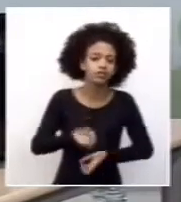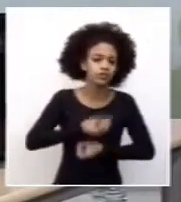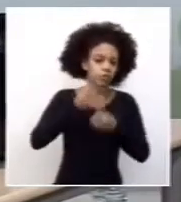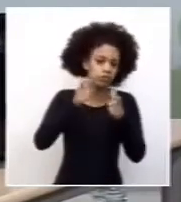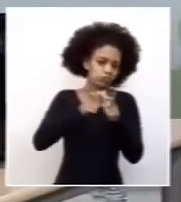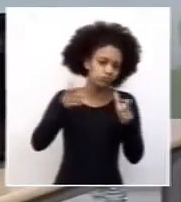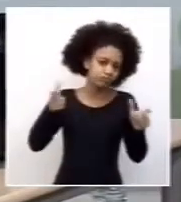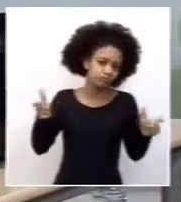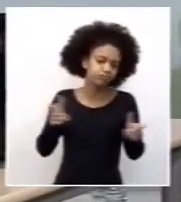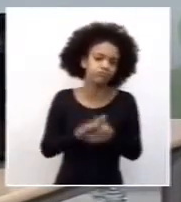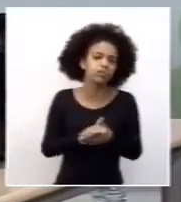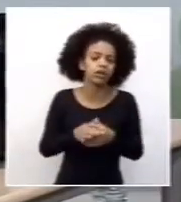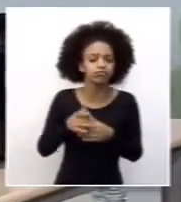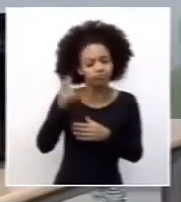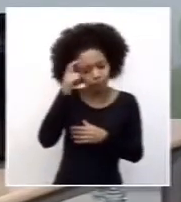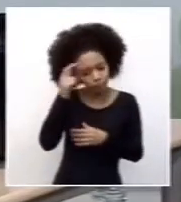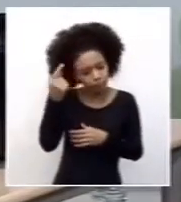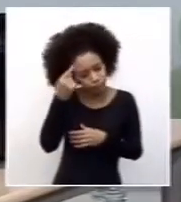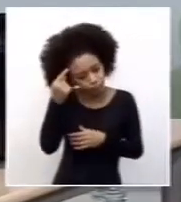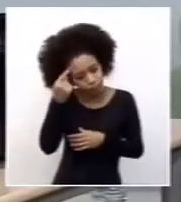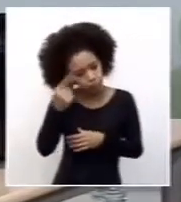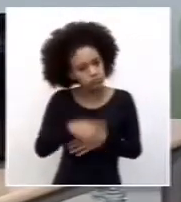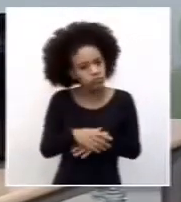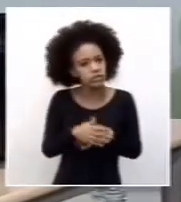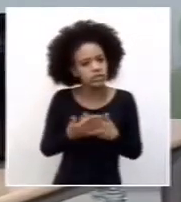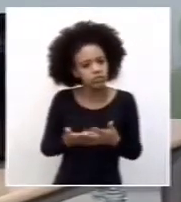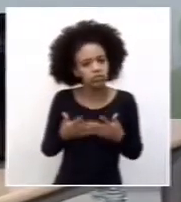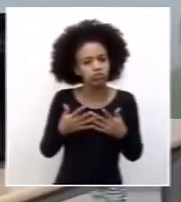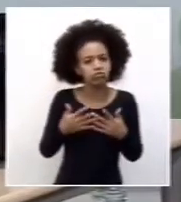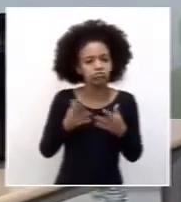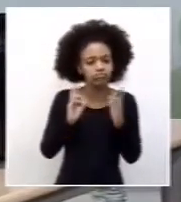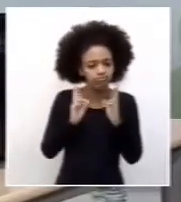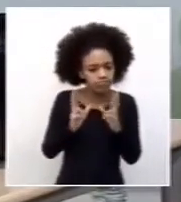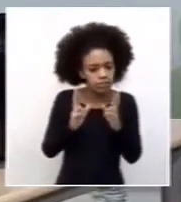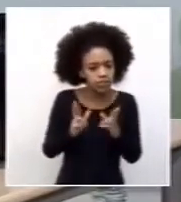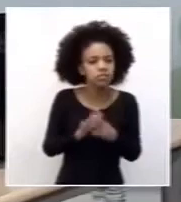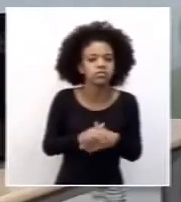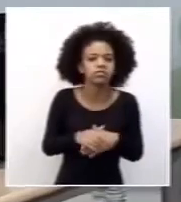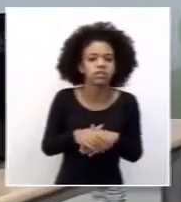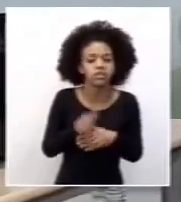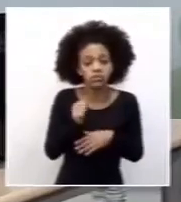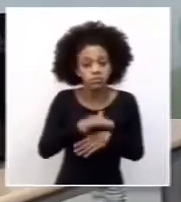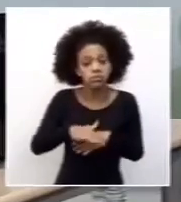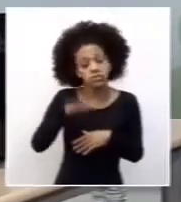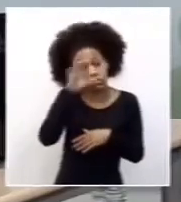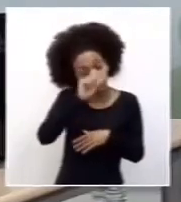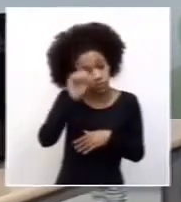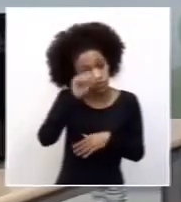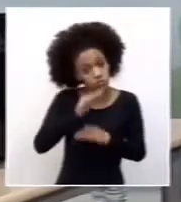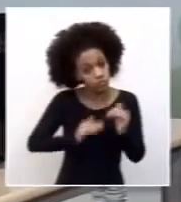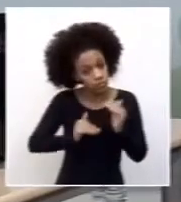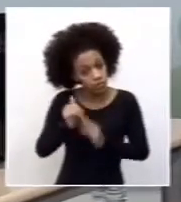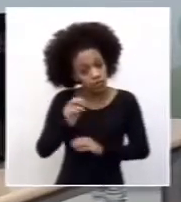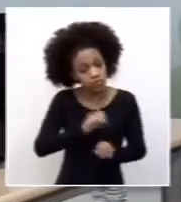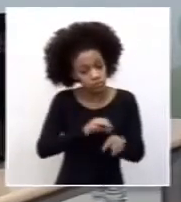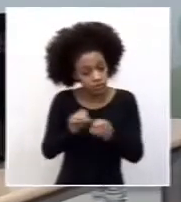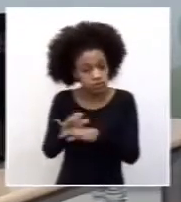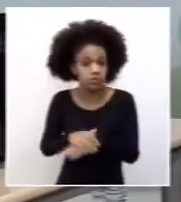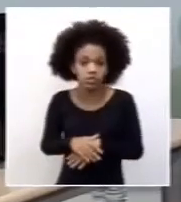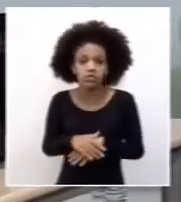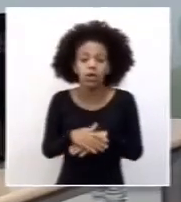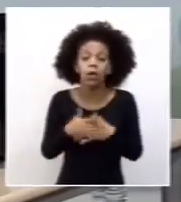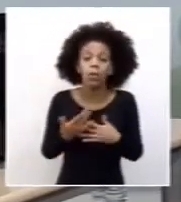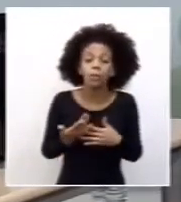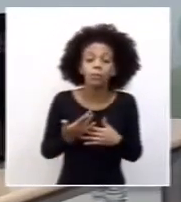informações, de reflexões, de perspectivas dentro de ambiente de aprendizagem ou de práticas educacionais, o professor